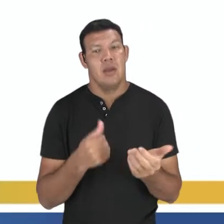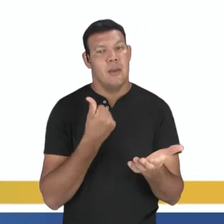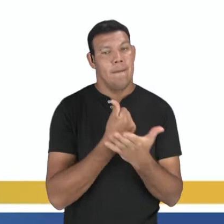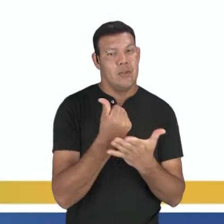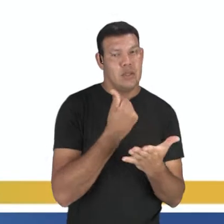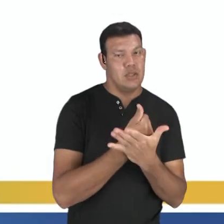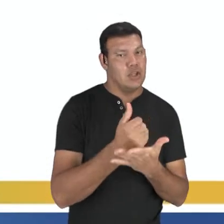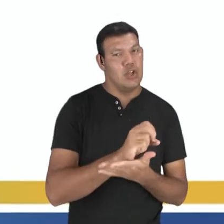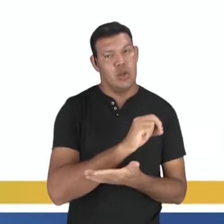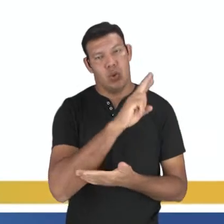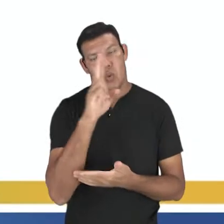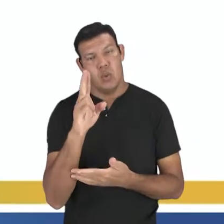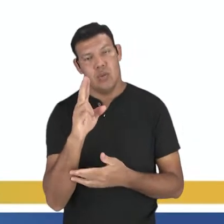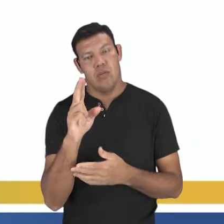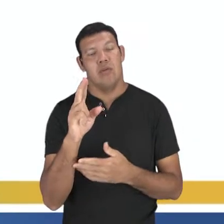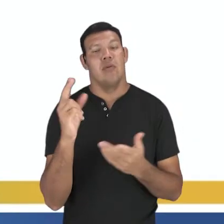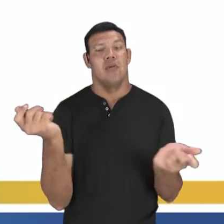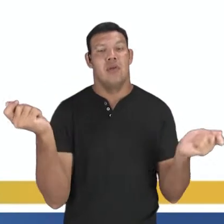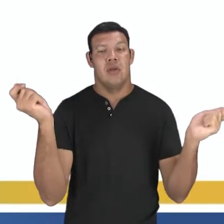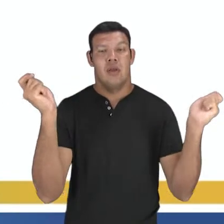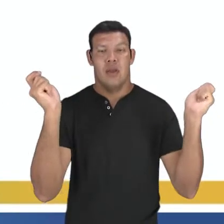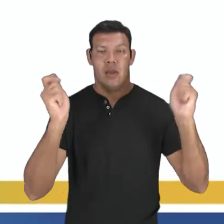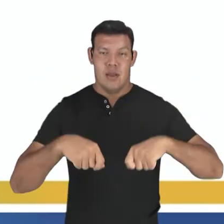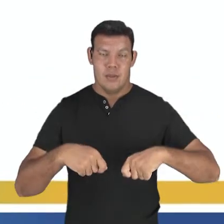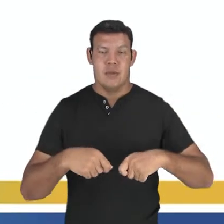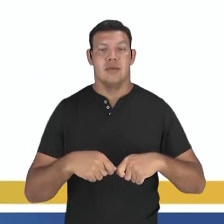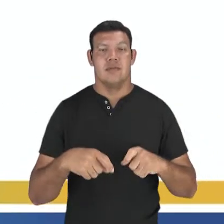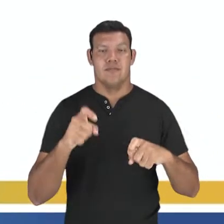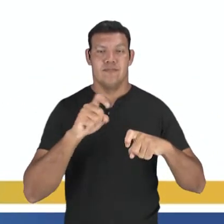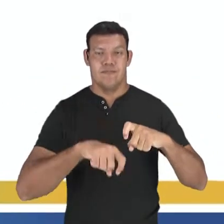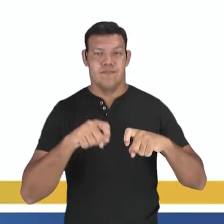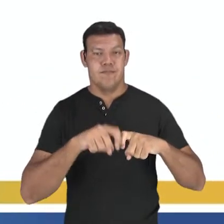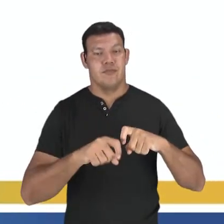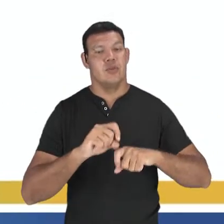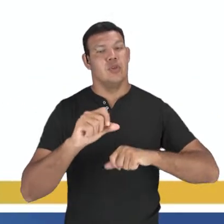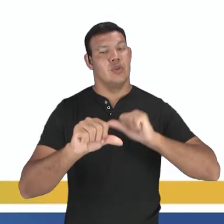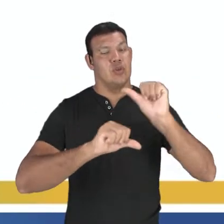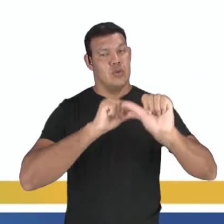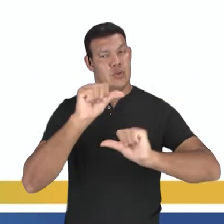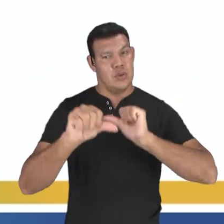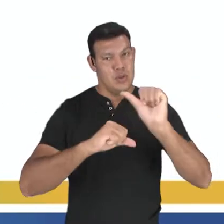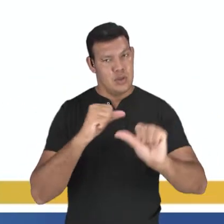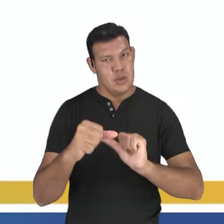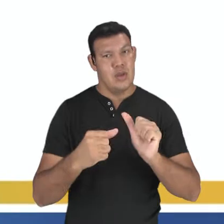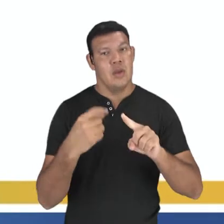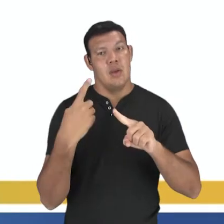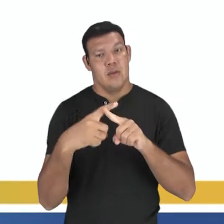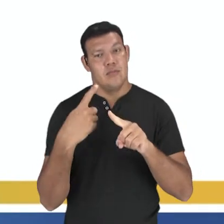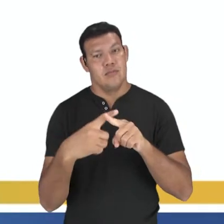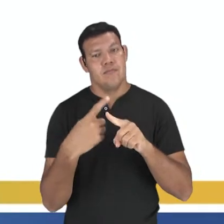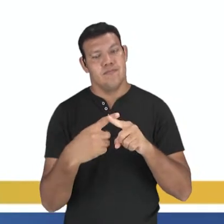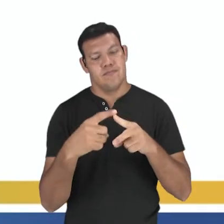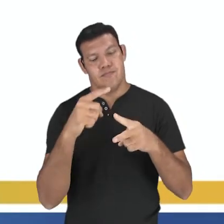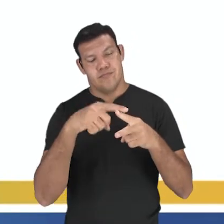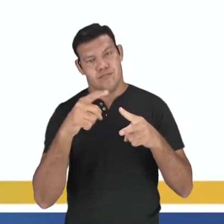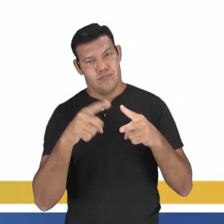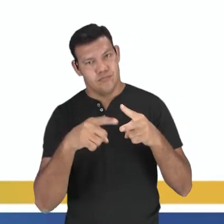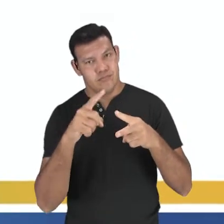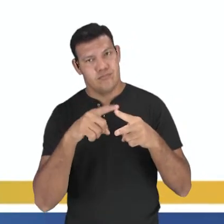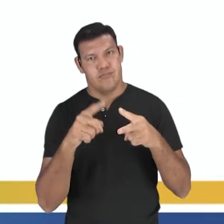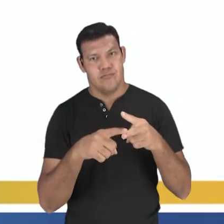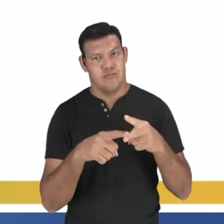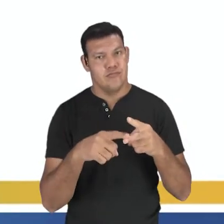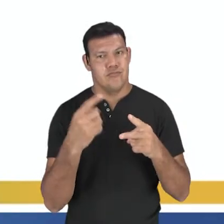ações e até mesmo a capacidade de reproduzir poderia ser alterada por conta aí desse sistema se ele não estiver funcionando como